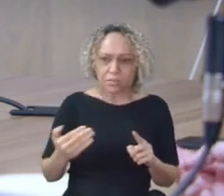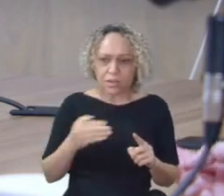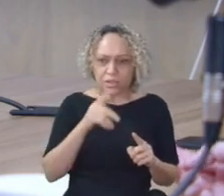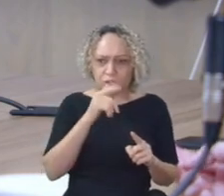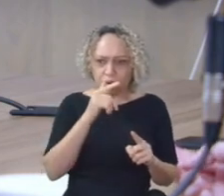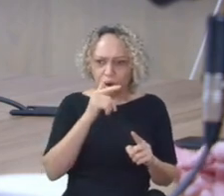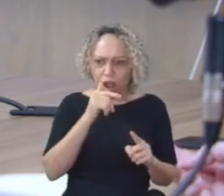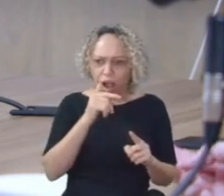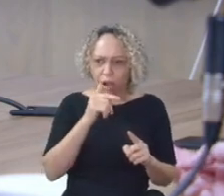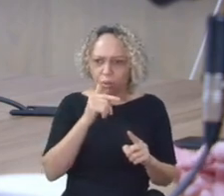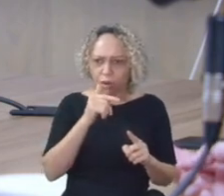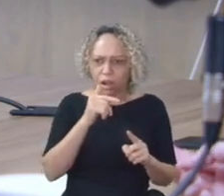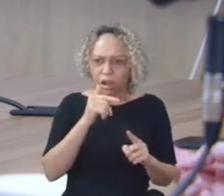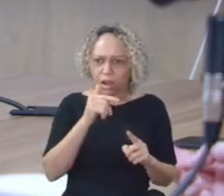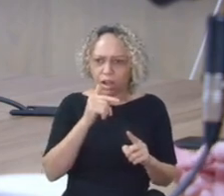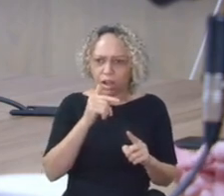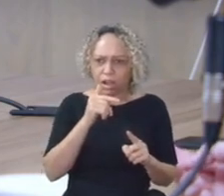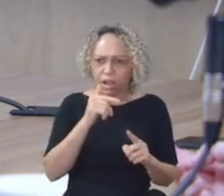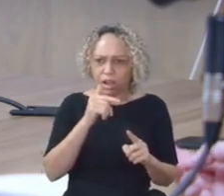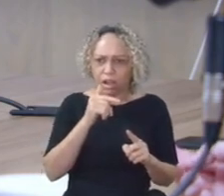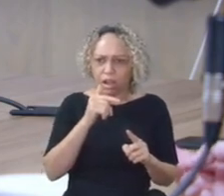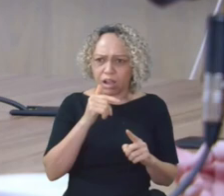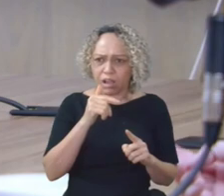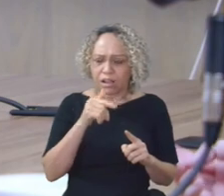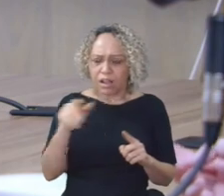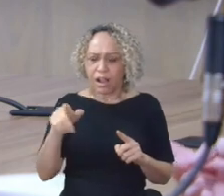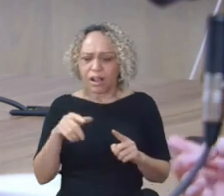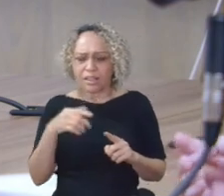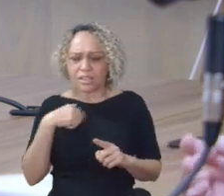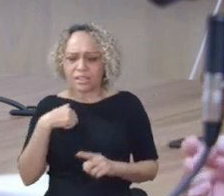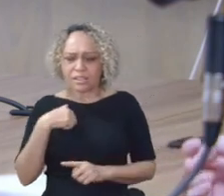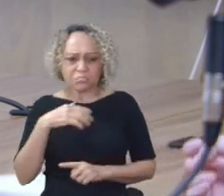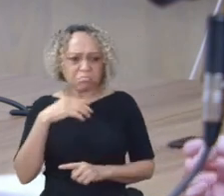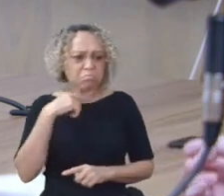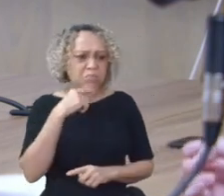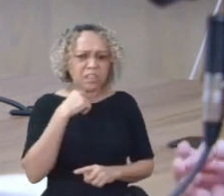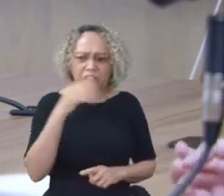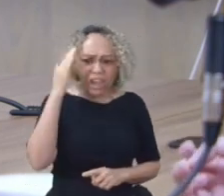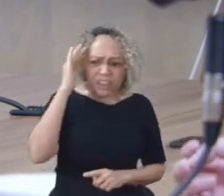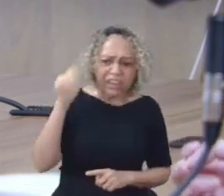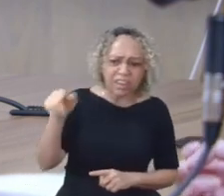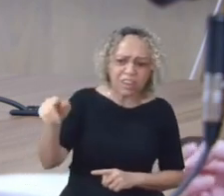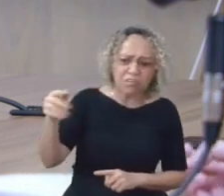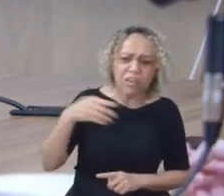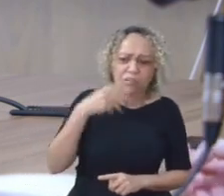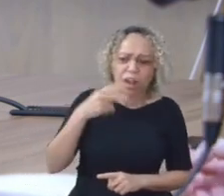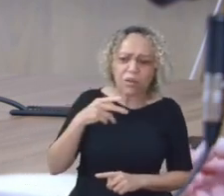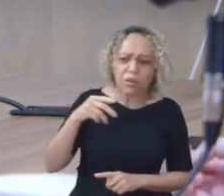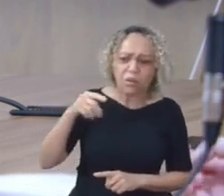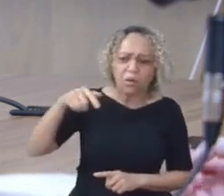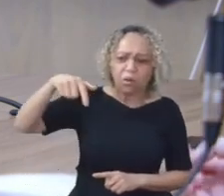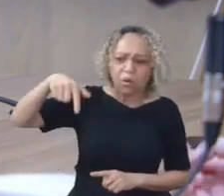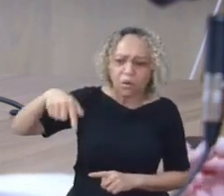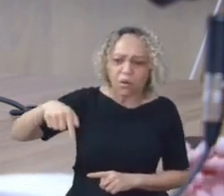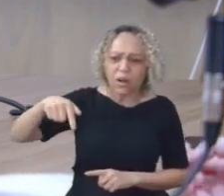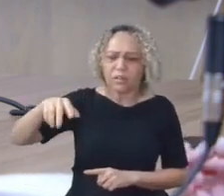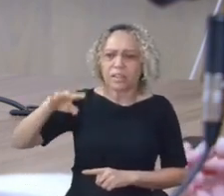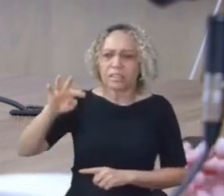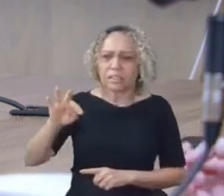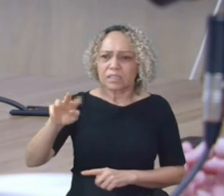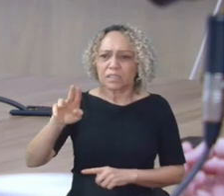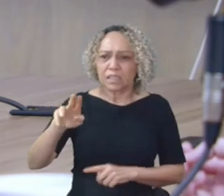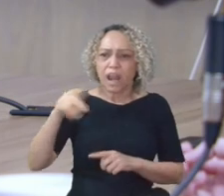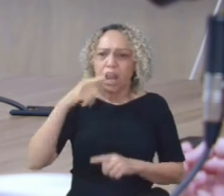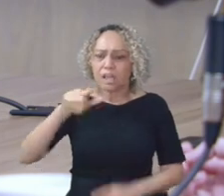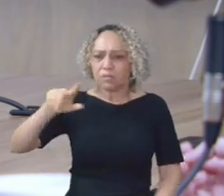olhou pra mim, como é que você entendeu? Eu falei, não, é porque eu também Tupi-Guarani, é a mesma coisa e tal, então tem essas semelhanças assim também, que é bastante interessante, que às vezes as pessoas